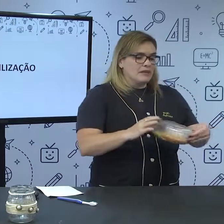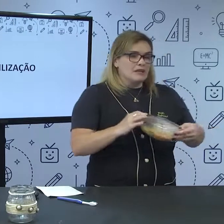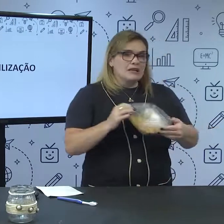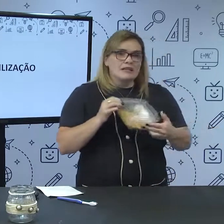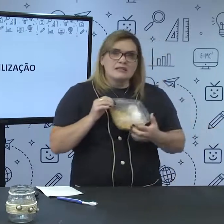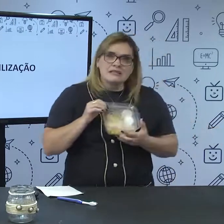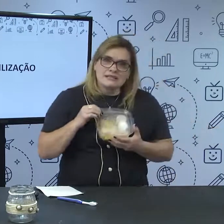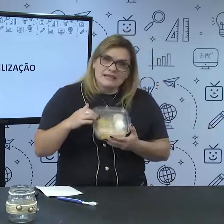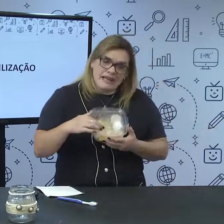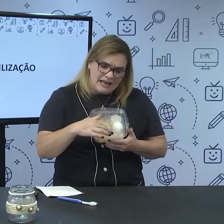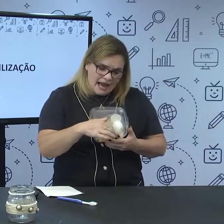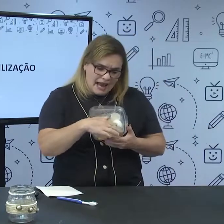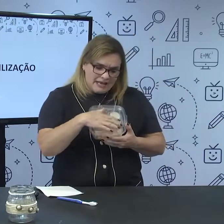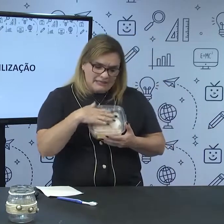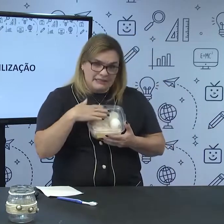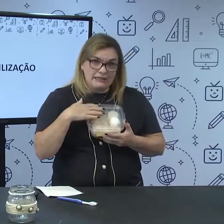casa.